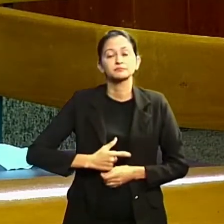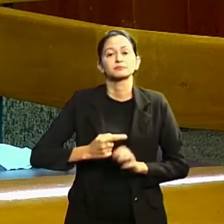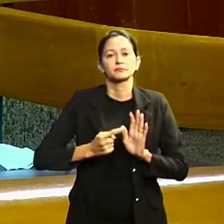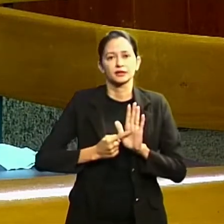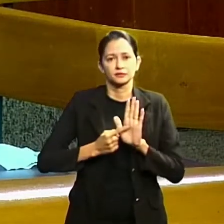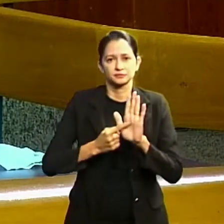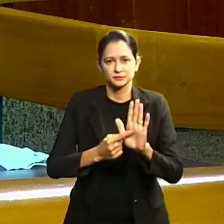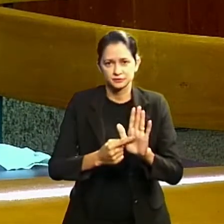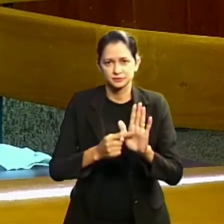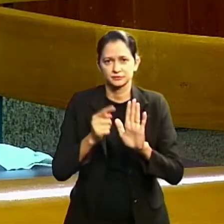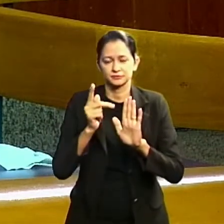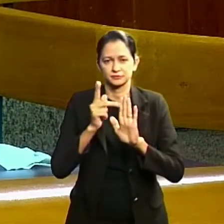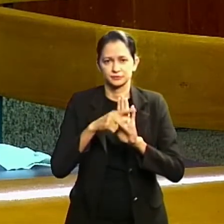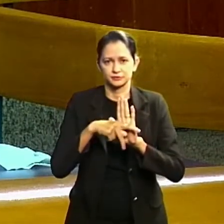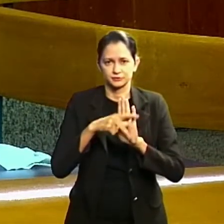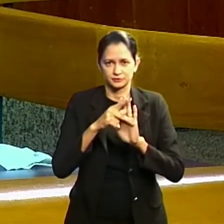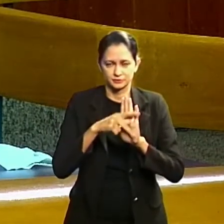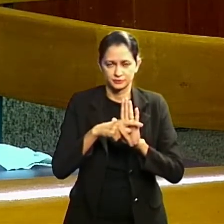esse projeto